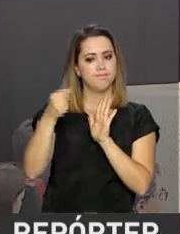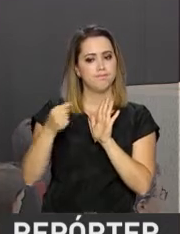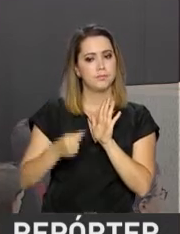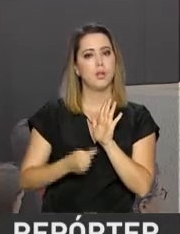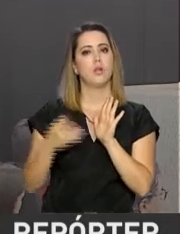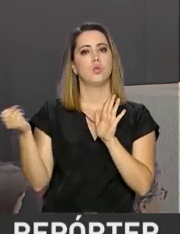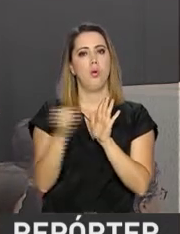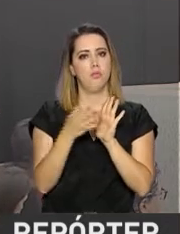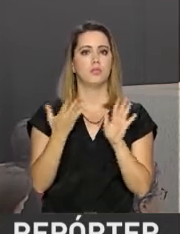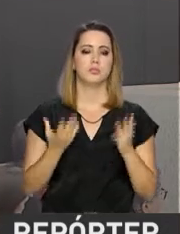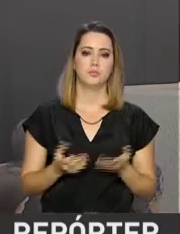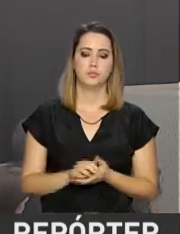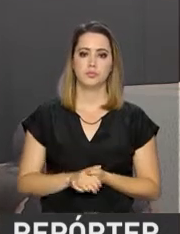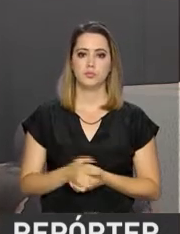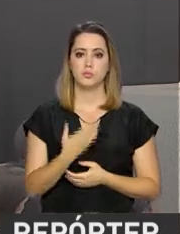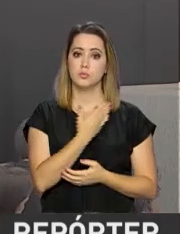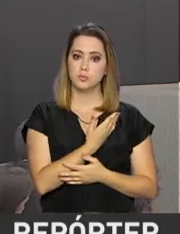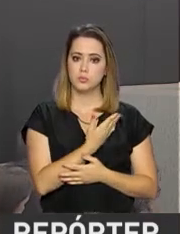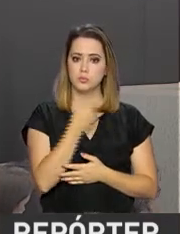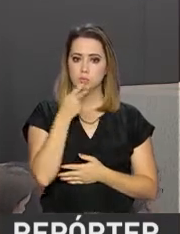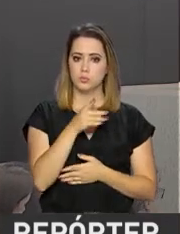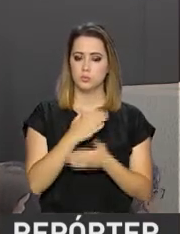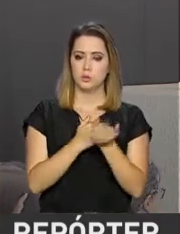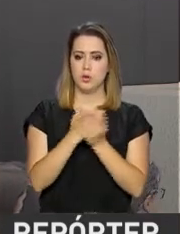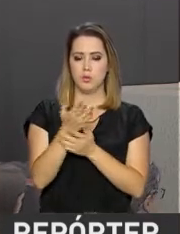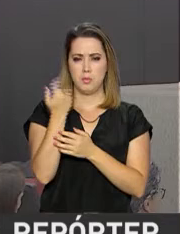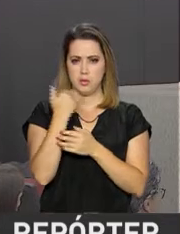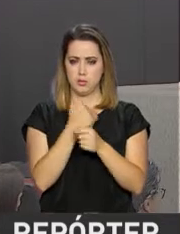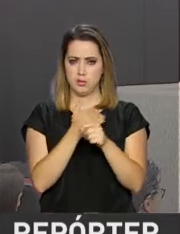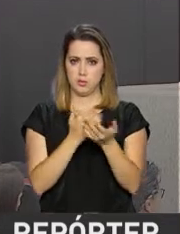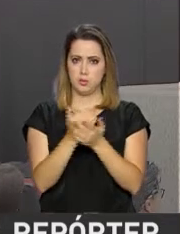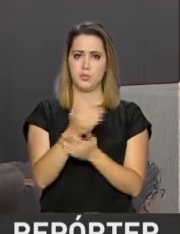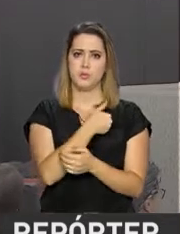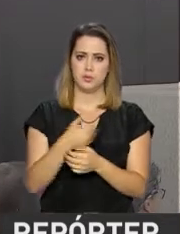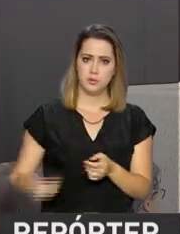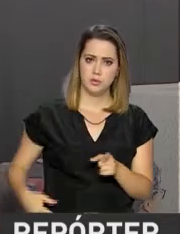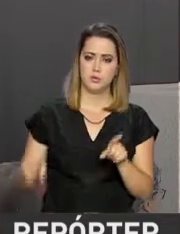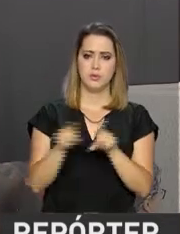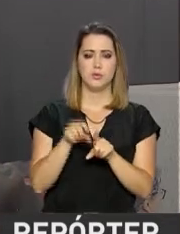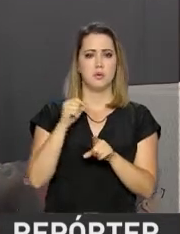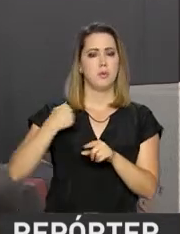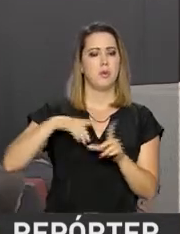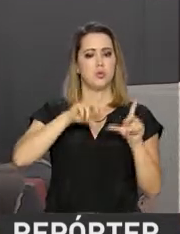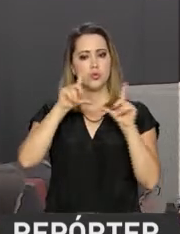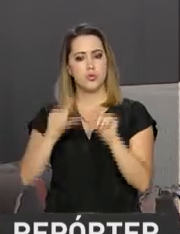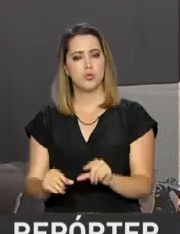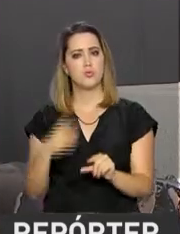medidas começaram logo no início do governo com a redução de mais de 4 mil cargos